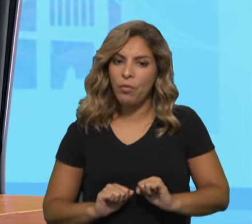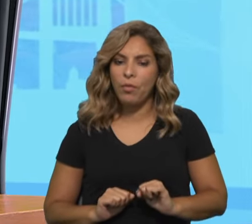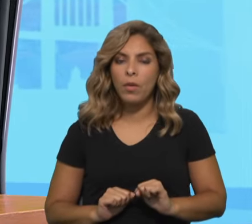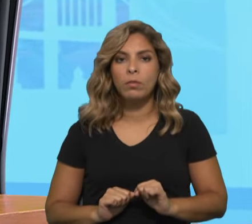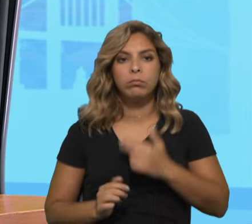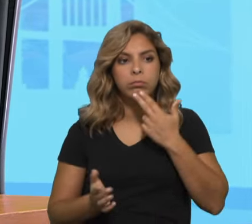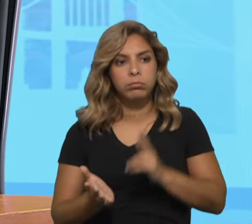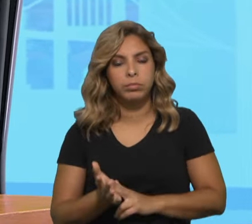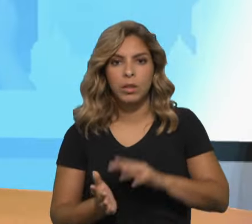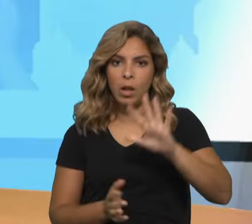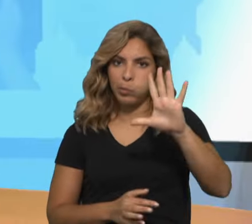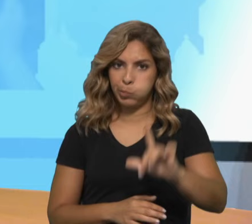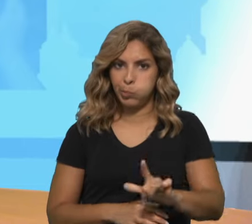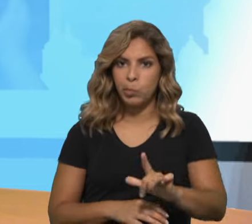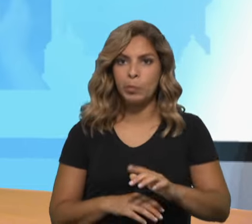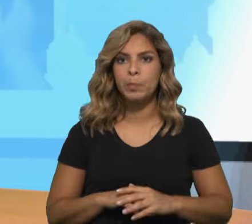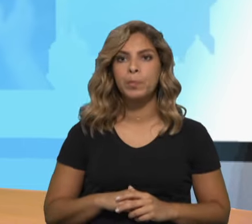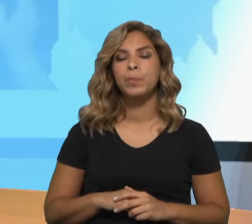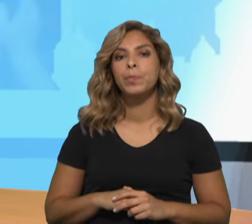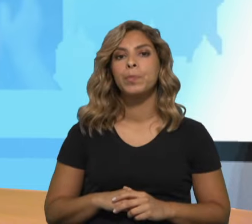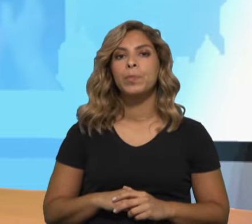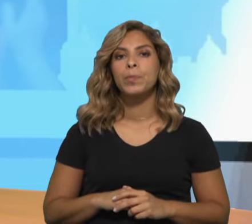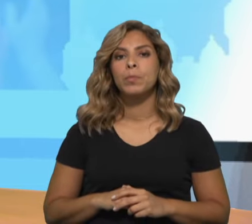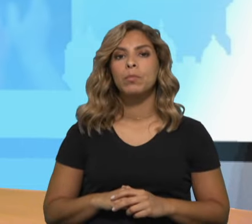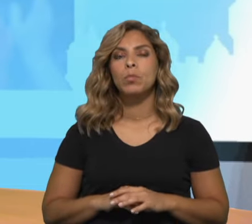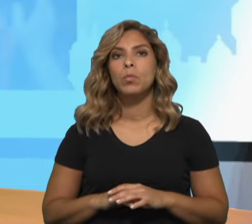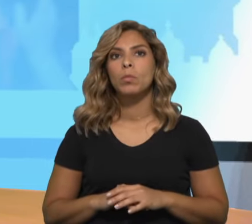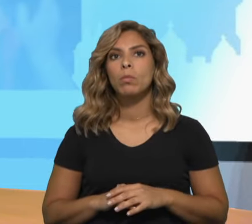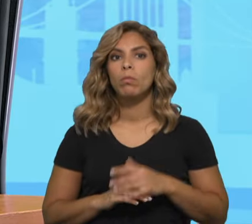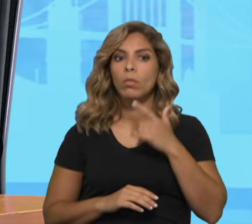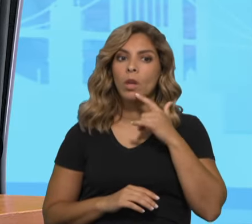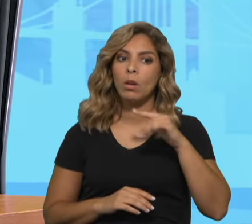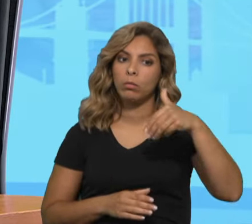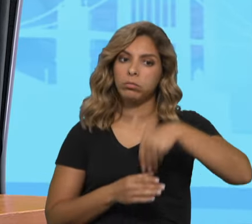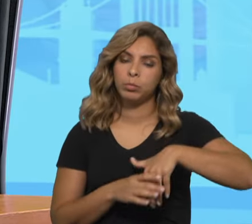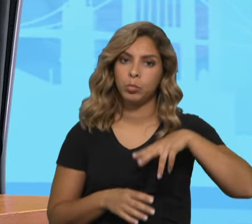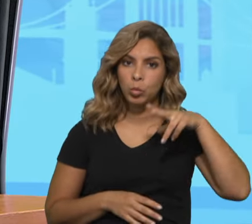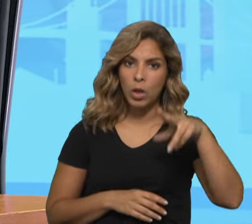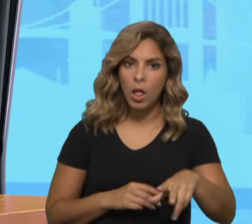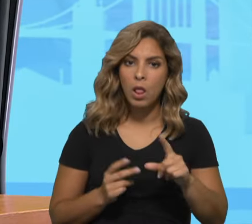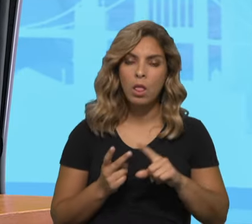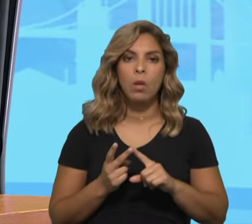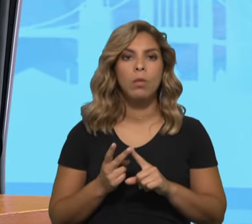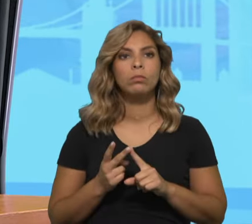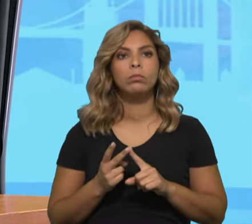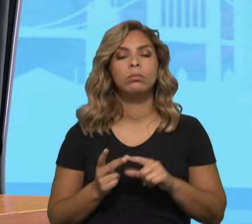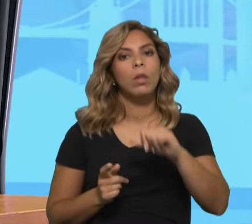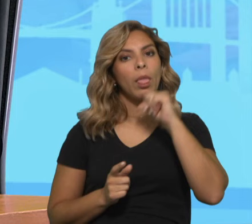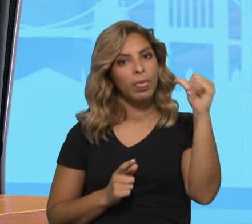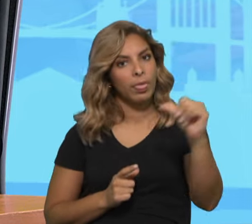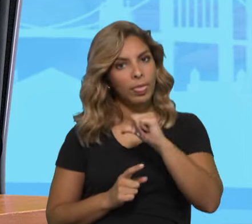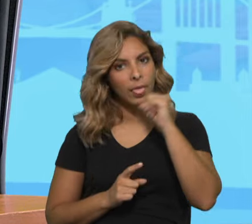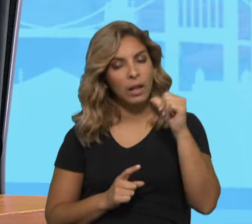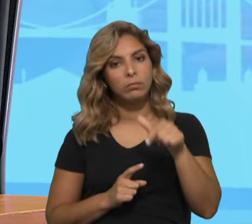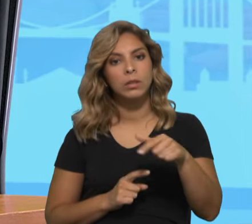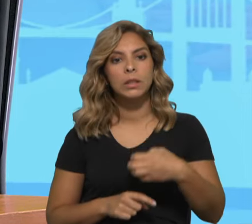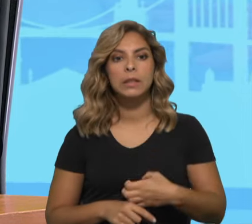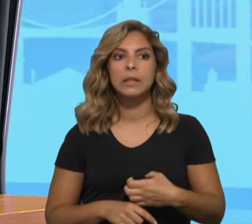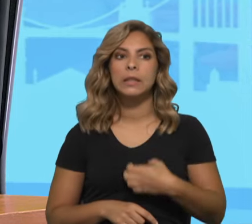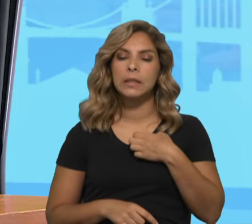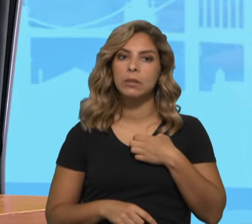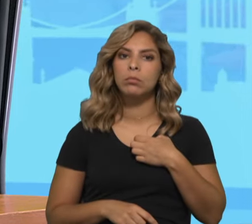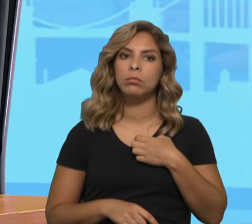concretamente em Lisboa, e se calhar Lisboa dentro do país, sobretudo nessa altura, era a zona do país onde mais